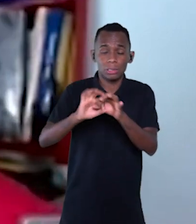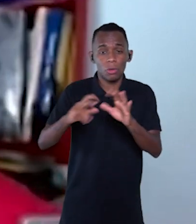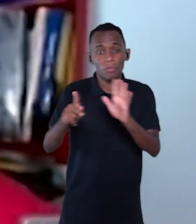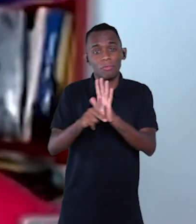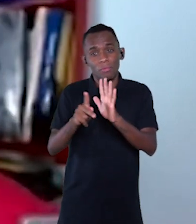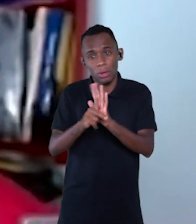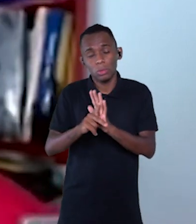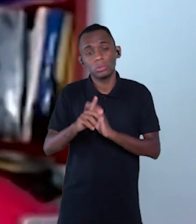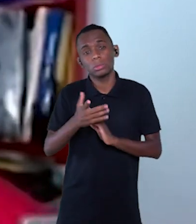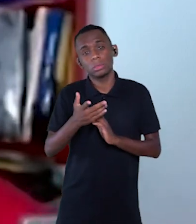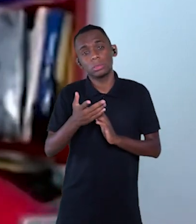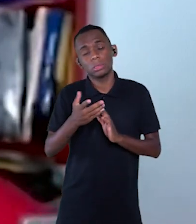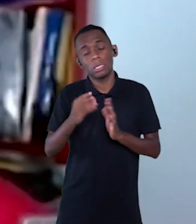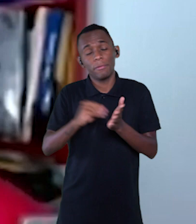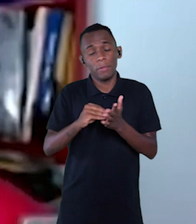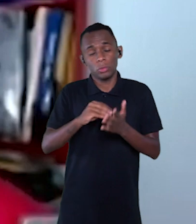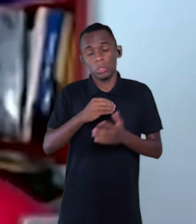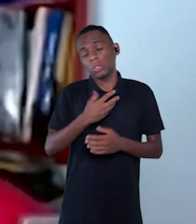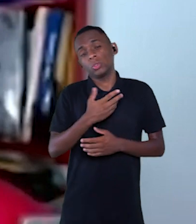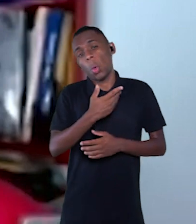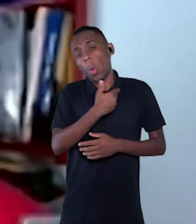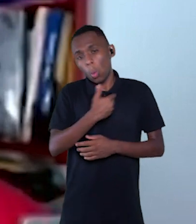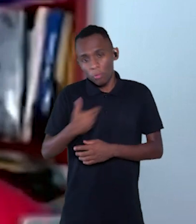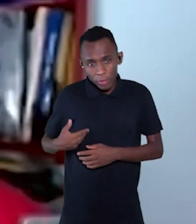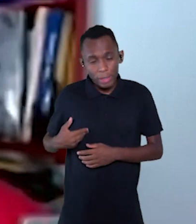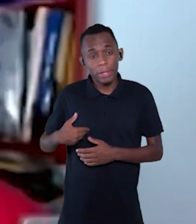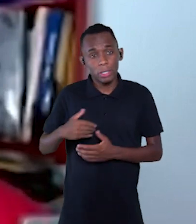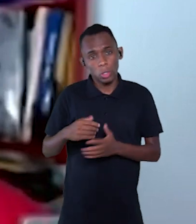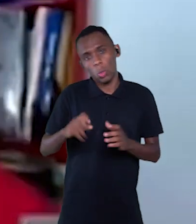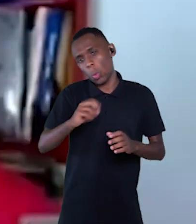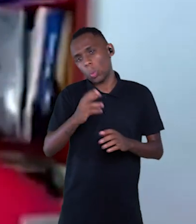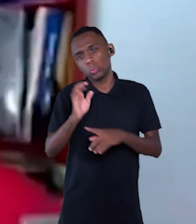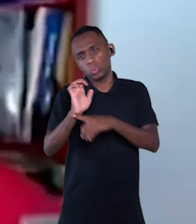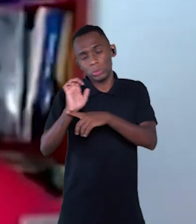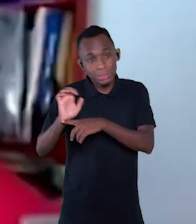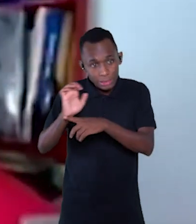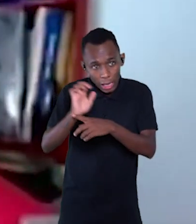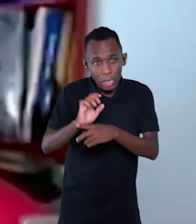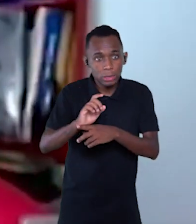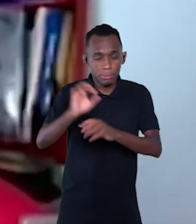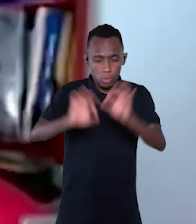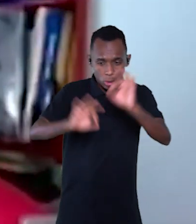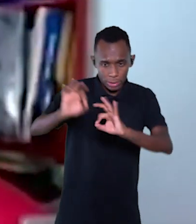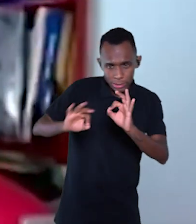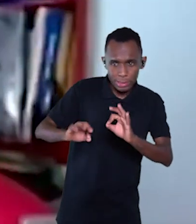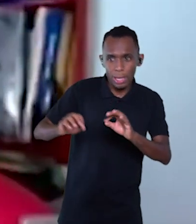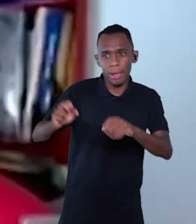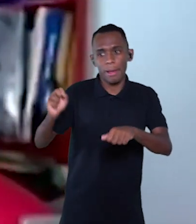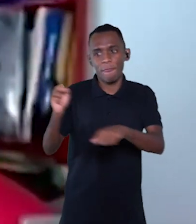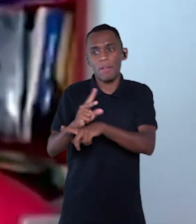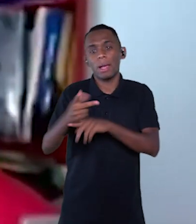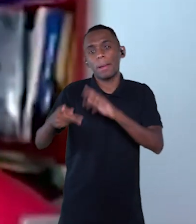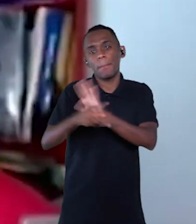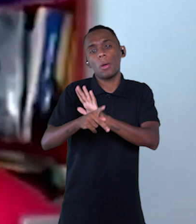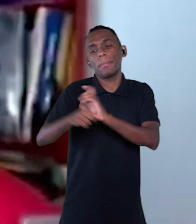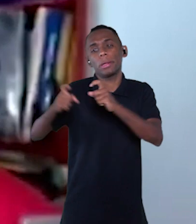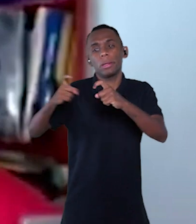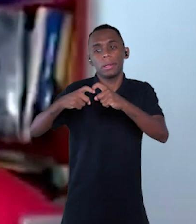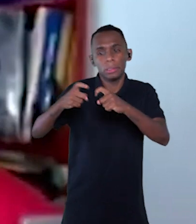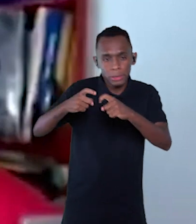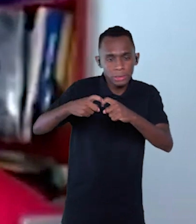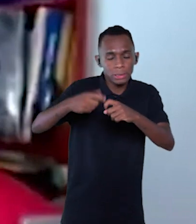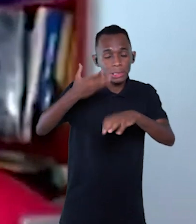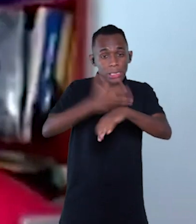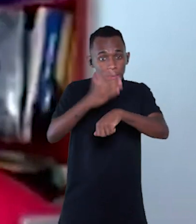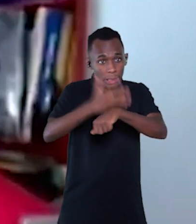intervenção estatal para direcionar, por exemplo, as vagas de residência em medicina de família, ou as vagas de residência